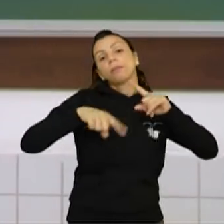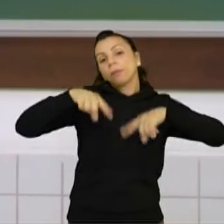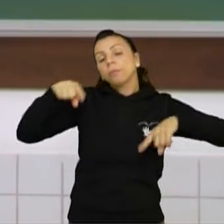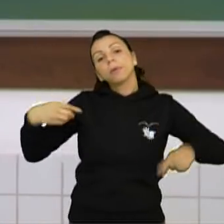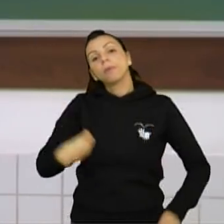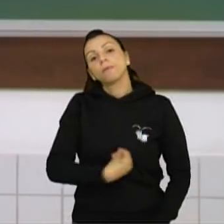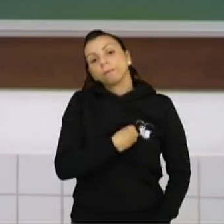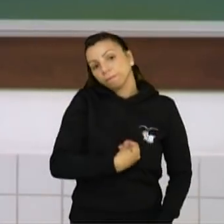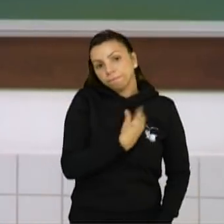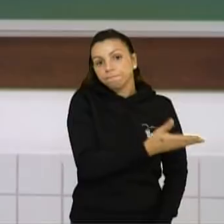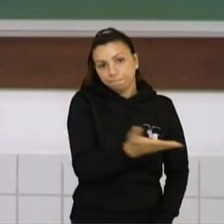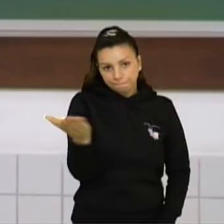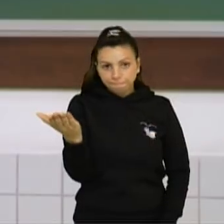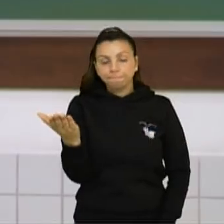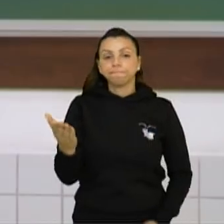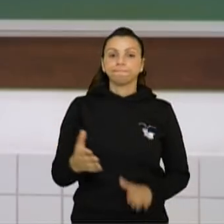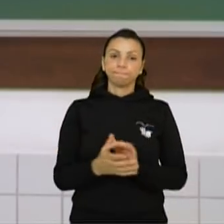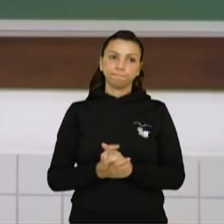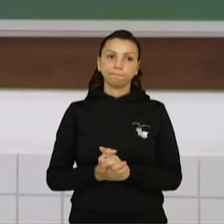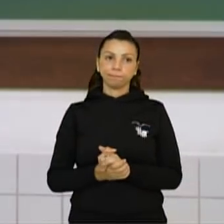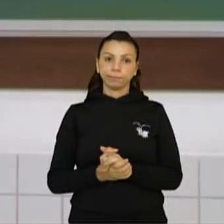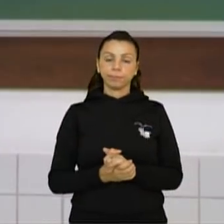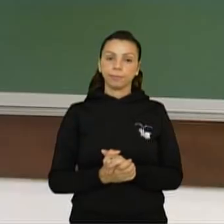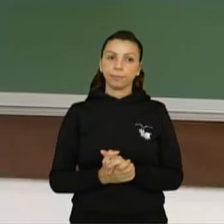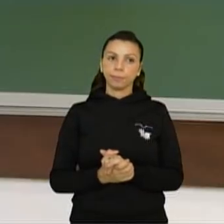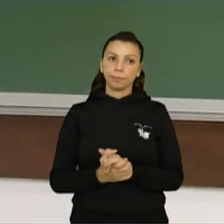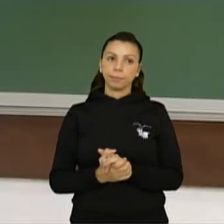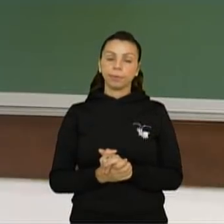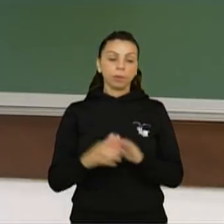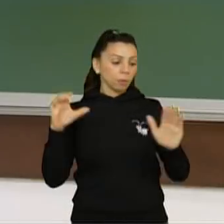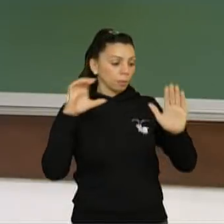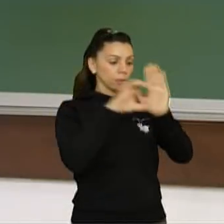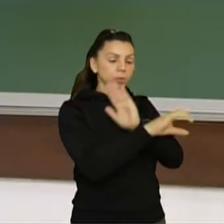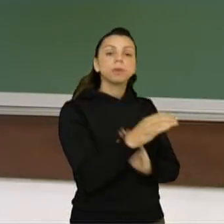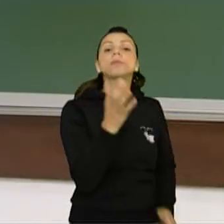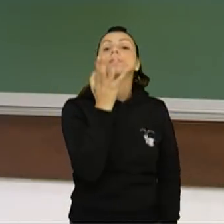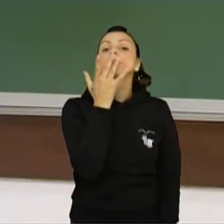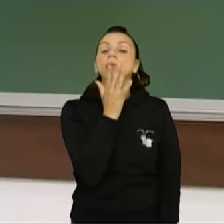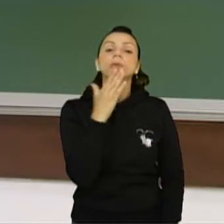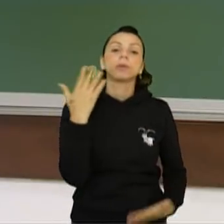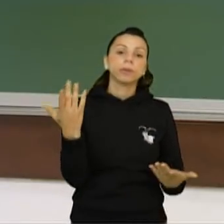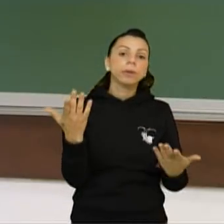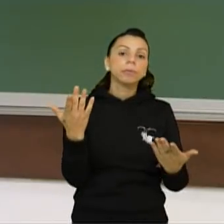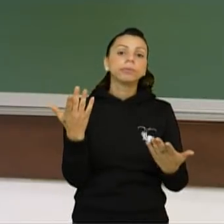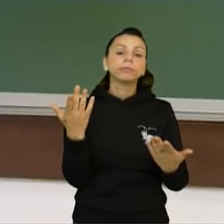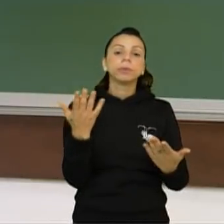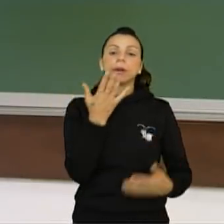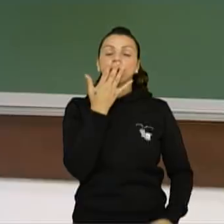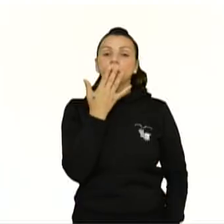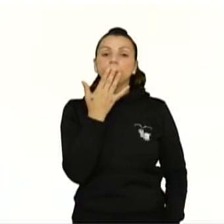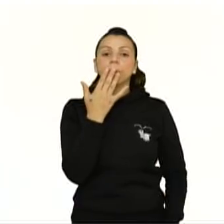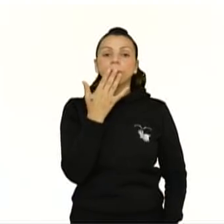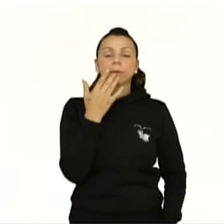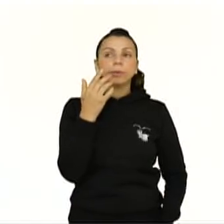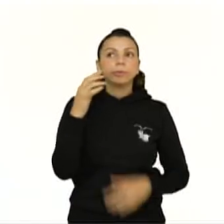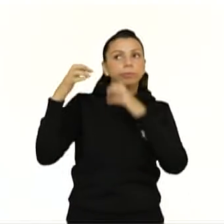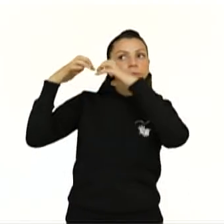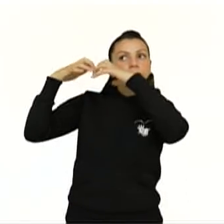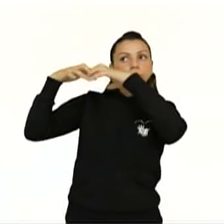vida que você está levando na sua cultura, tá? Conceito de cor, basicamente, é formada como o